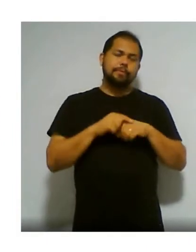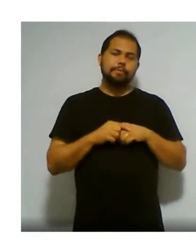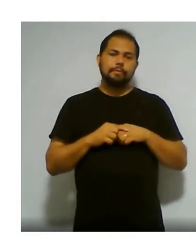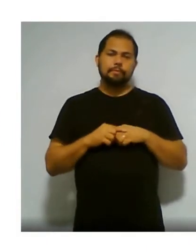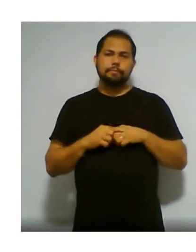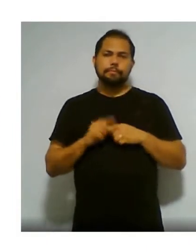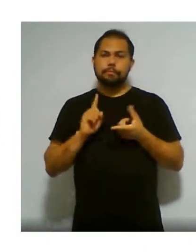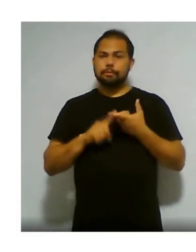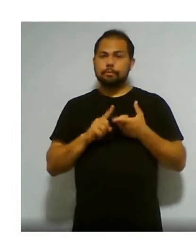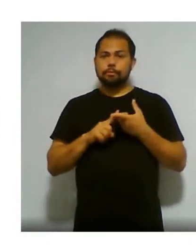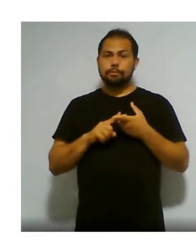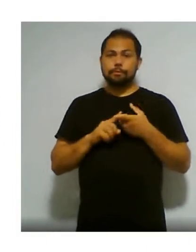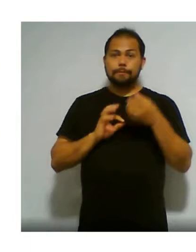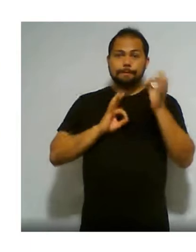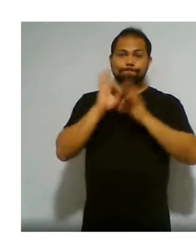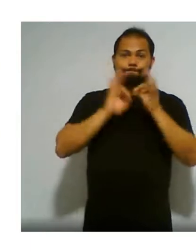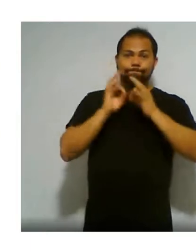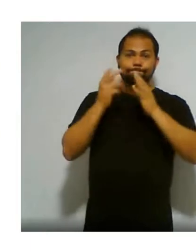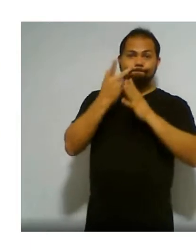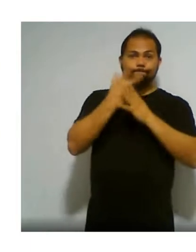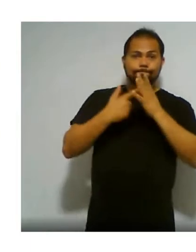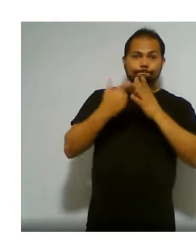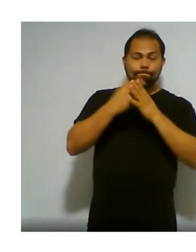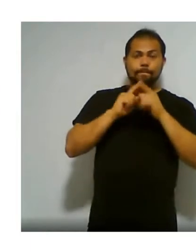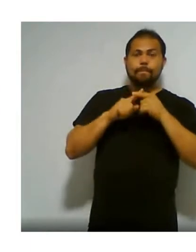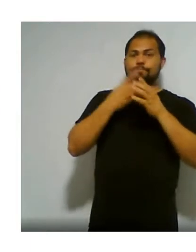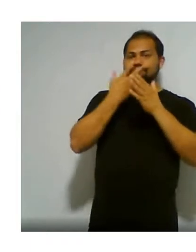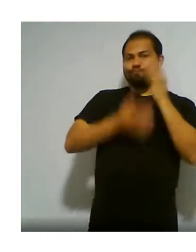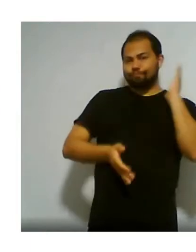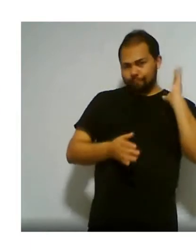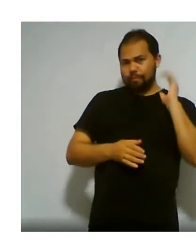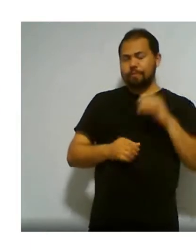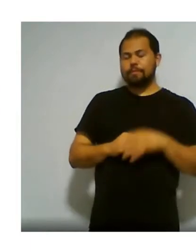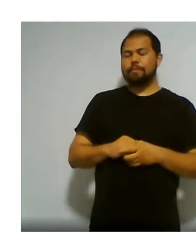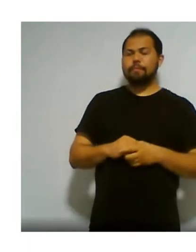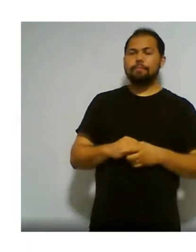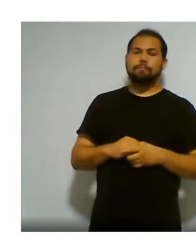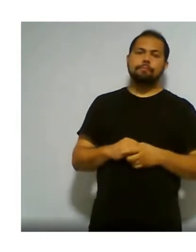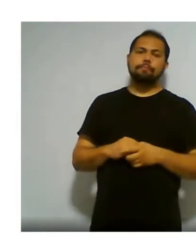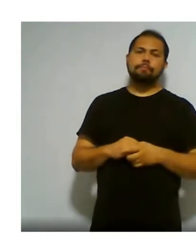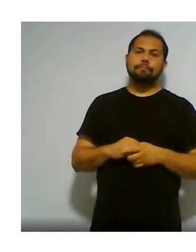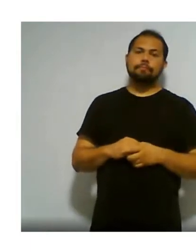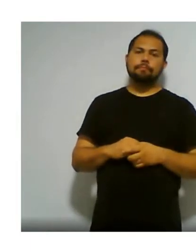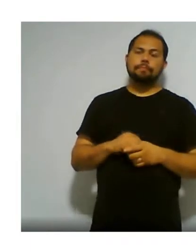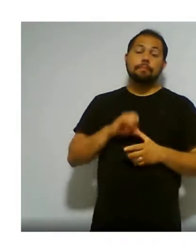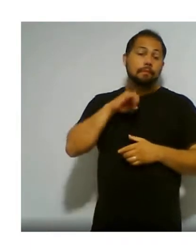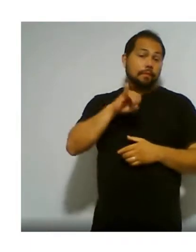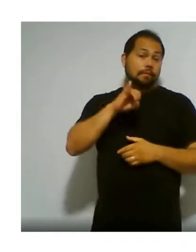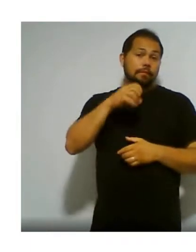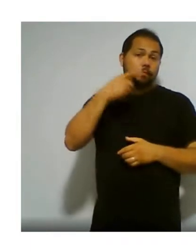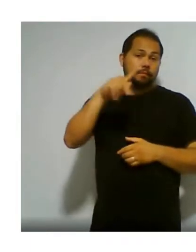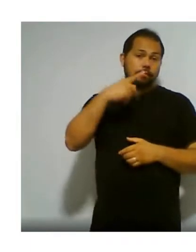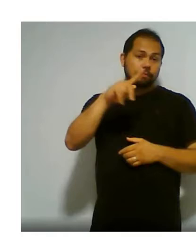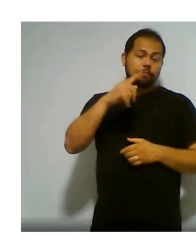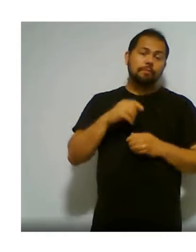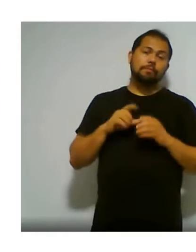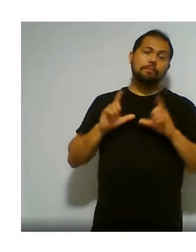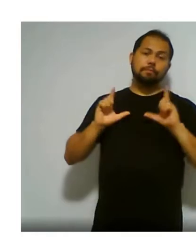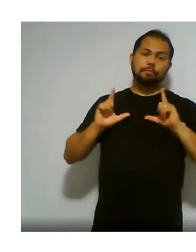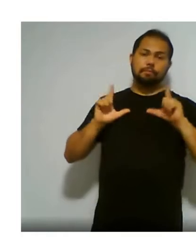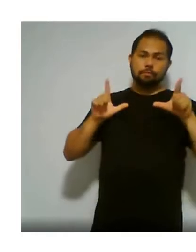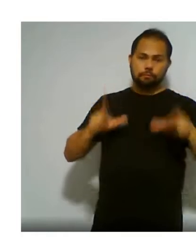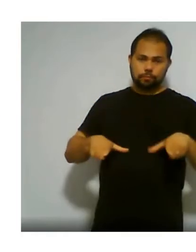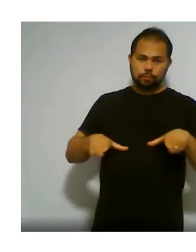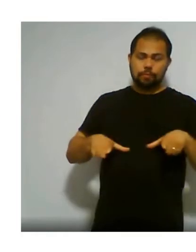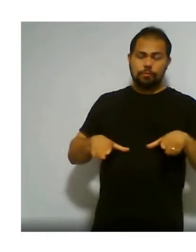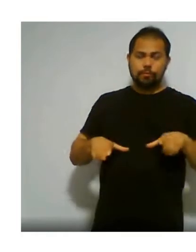que você tinha feito na sua placa-mãe, na BIOS. Então, se sua placa-mãe apresentar algumas dessas características,